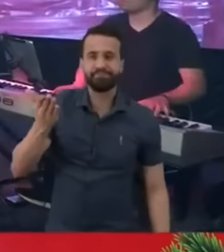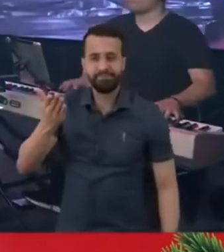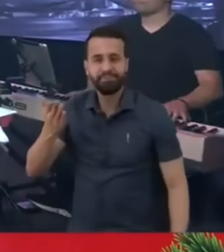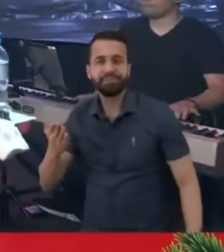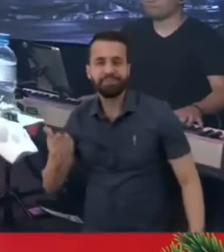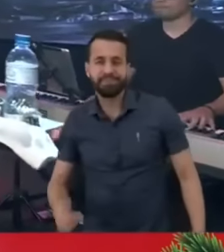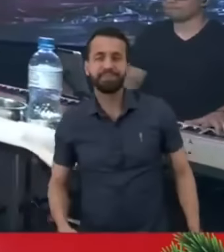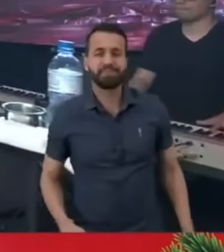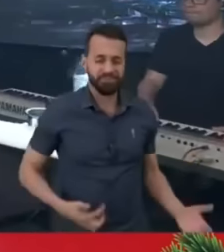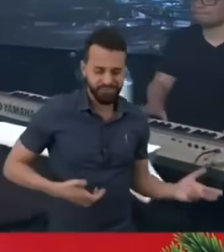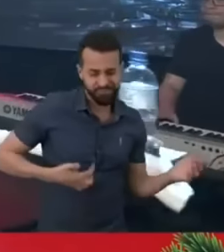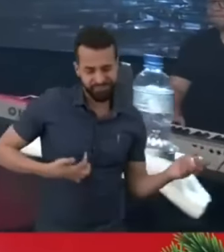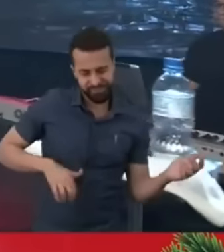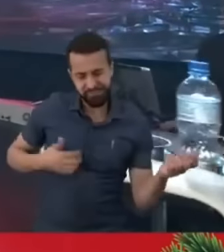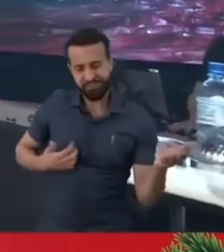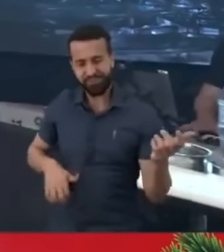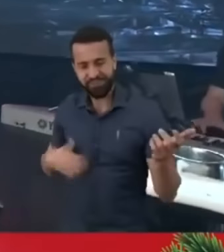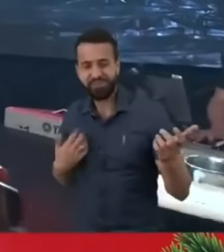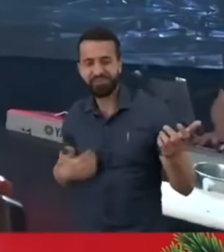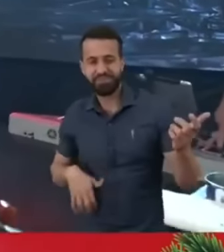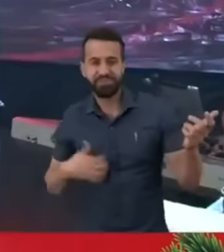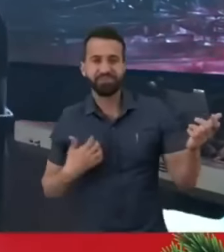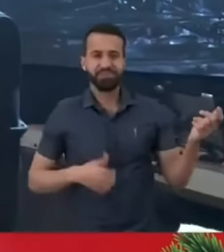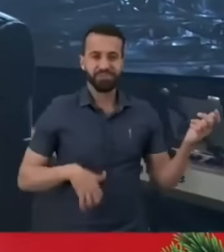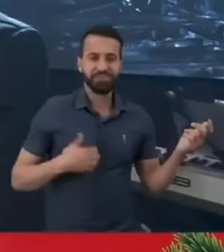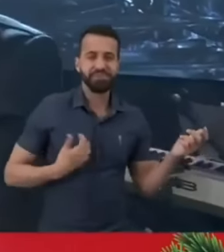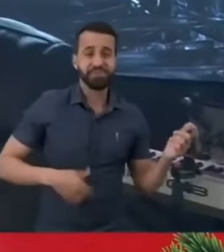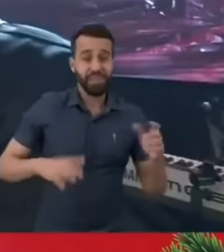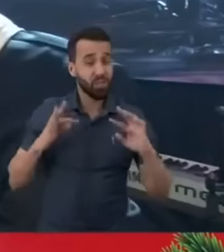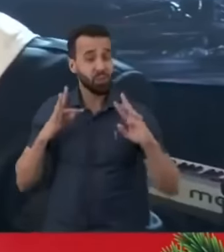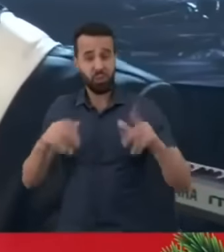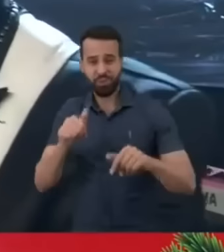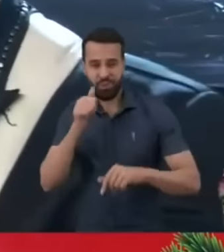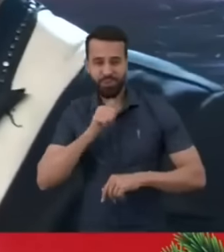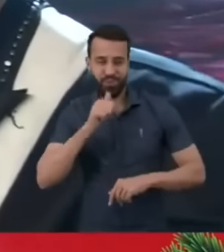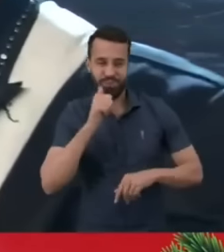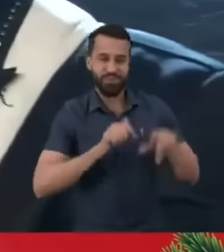Essa é a galera de Goiás. Graças a Deus as mulheres vieram.